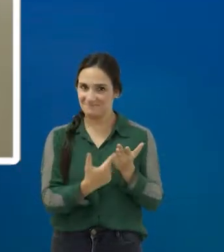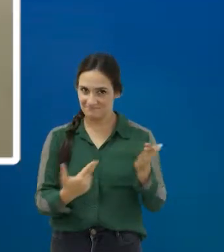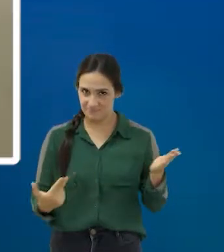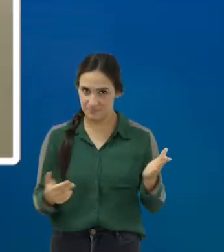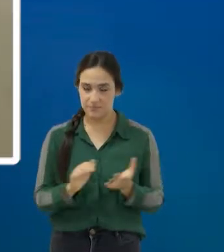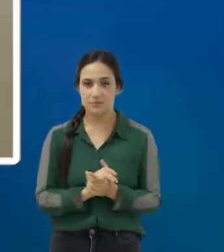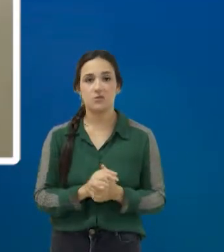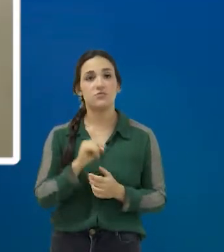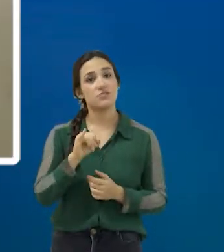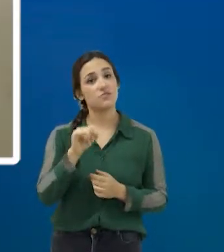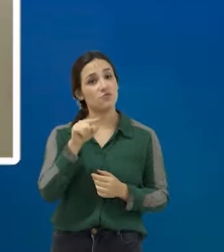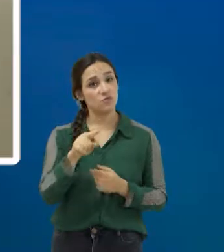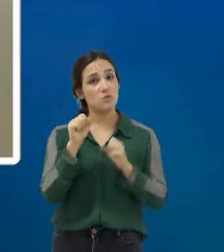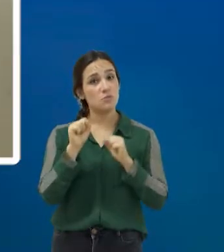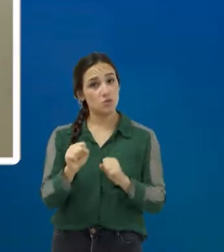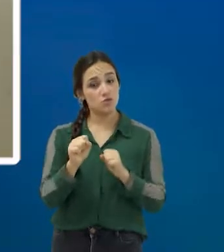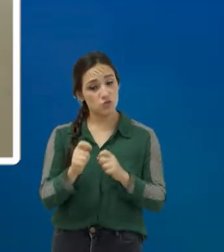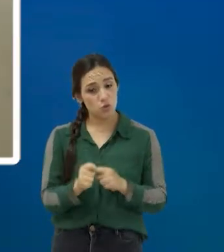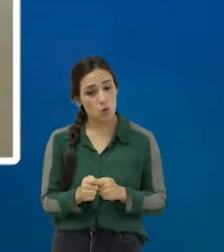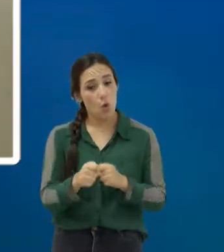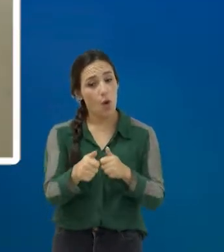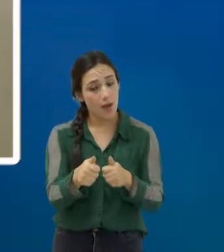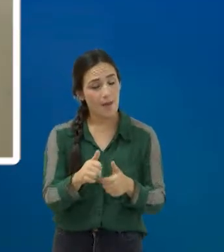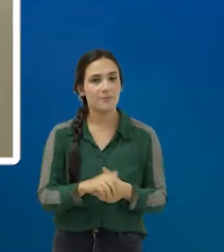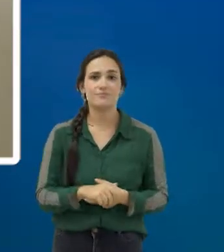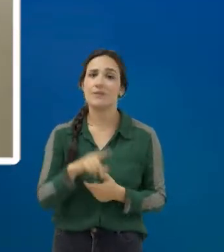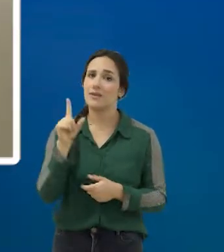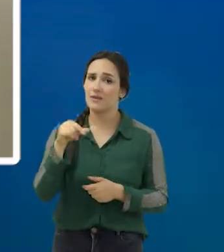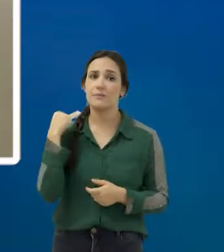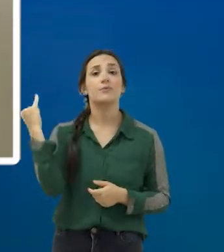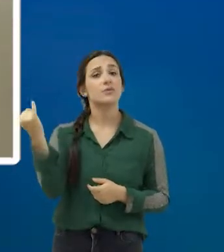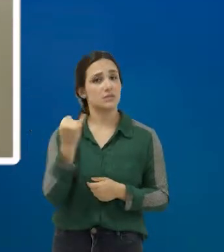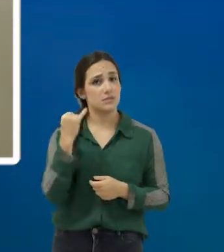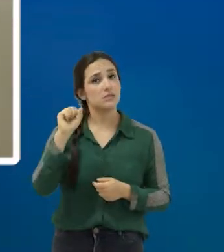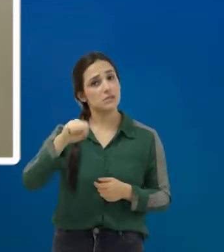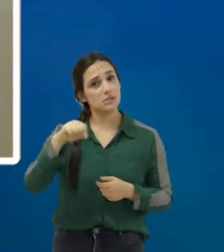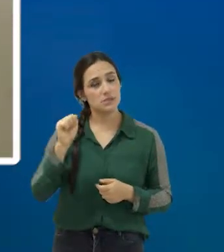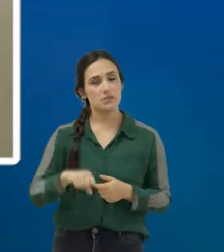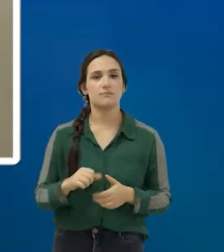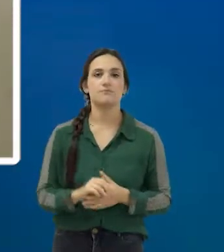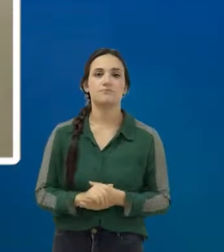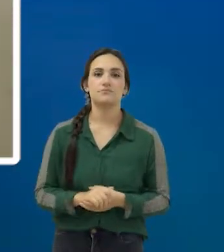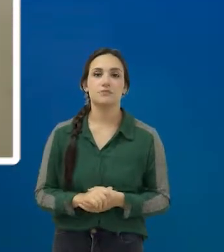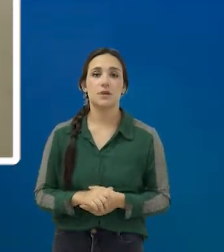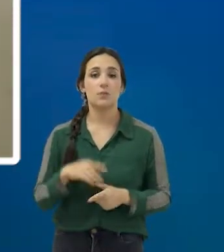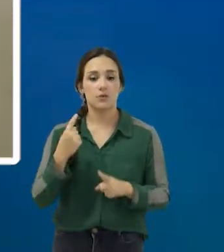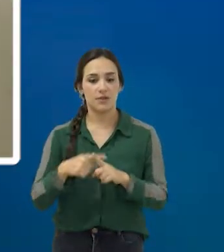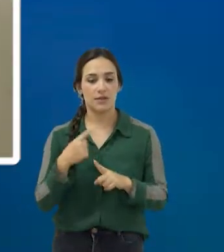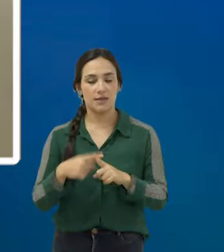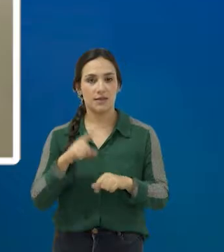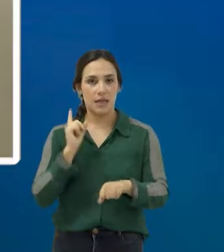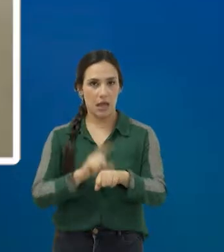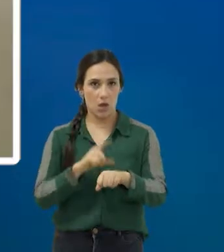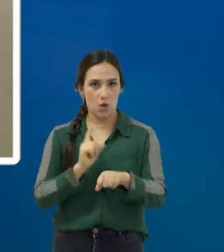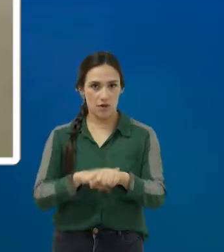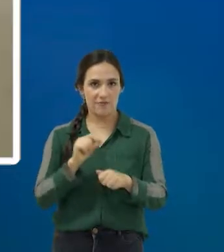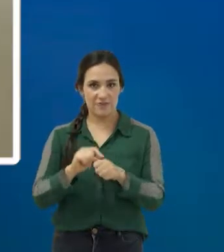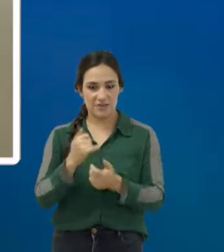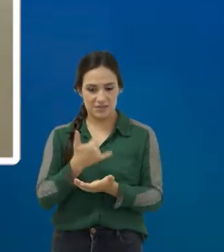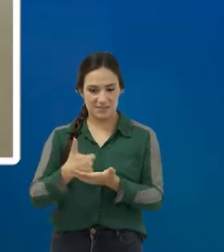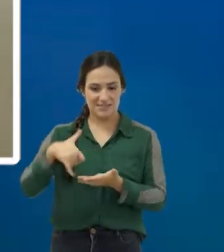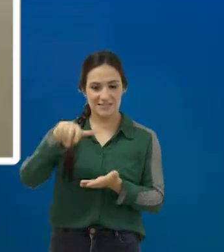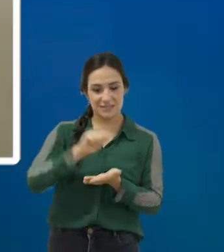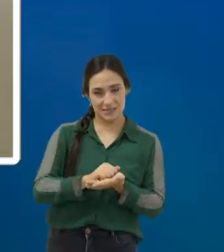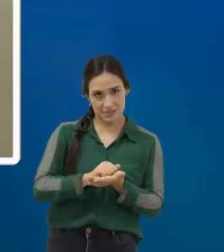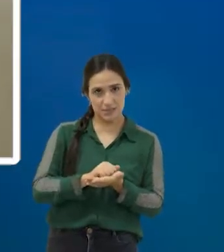que podem fazer essa doação de medula óssea, é muito importante, porque assim, eles fazendo o cadastro